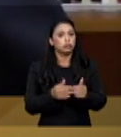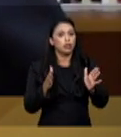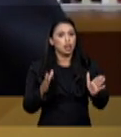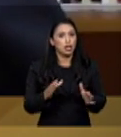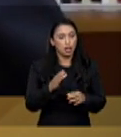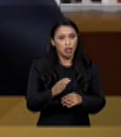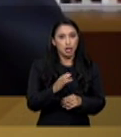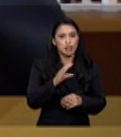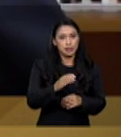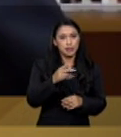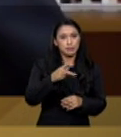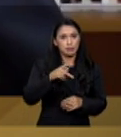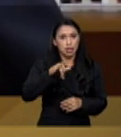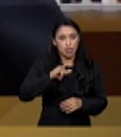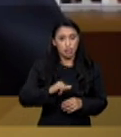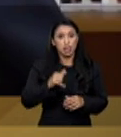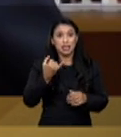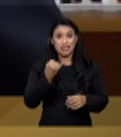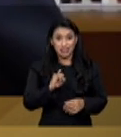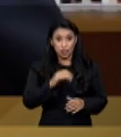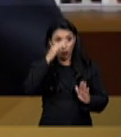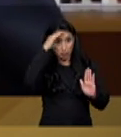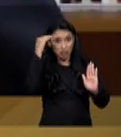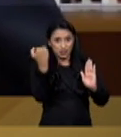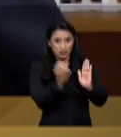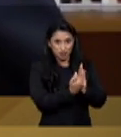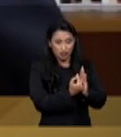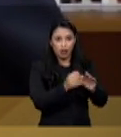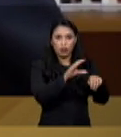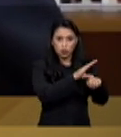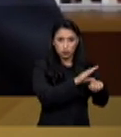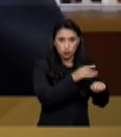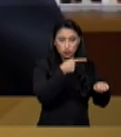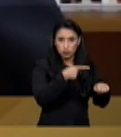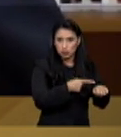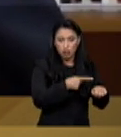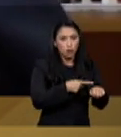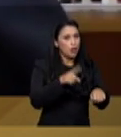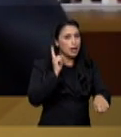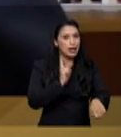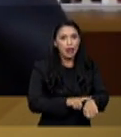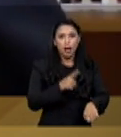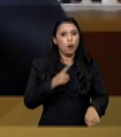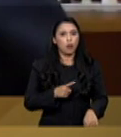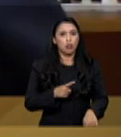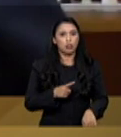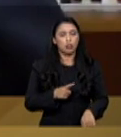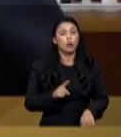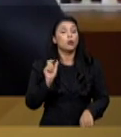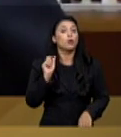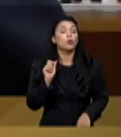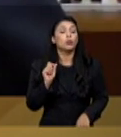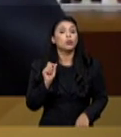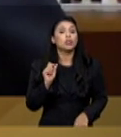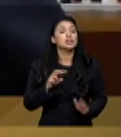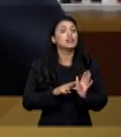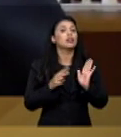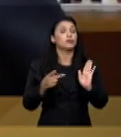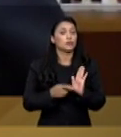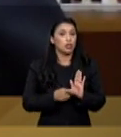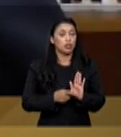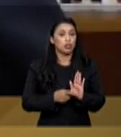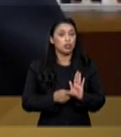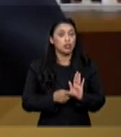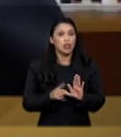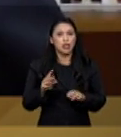requerida preenchendo os requisitos constitucionais, é automática, o que significa dizer que não